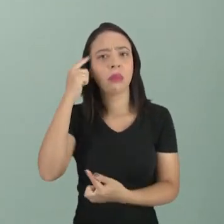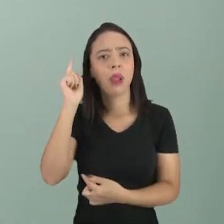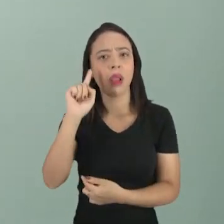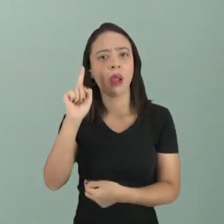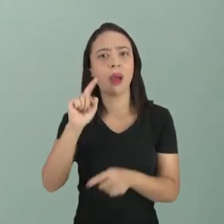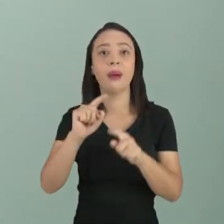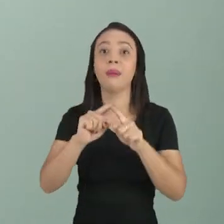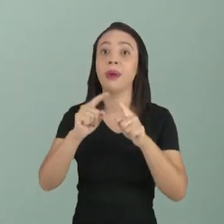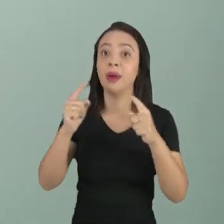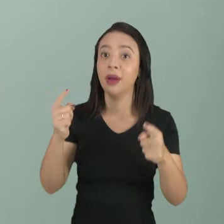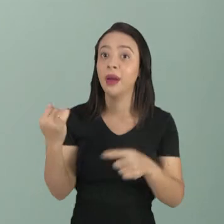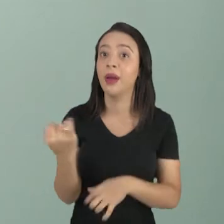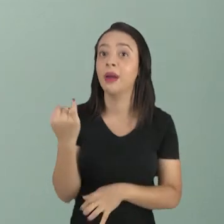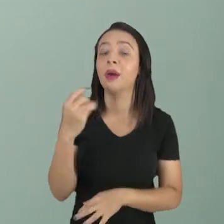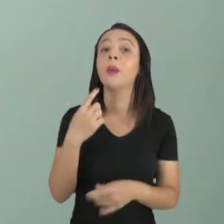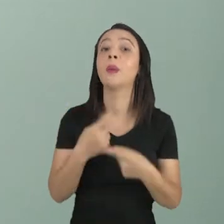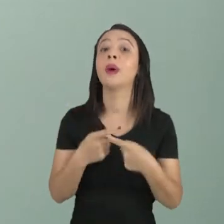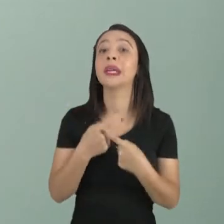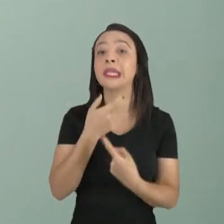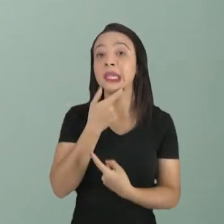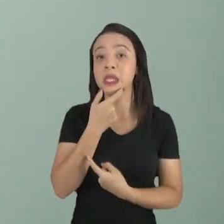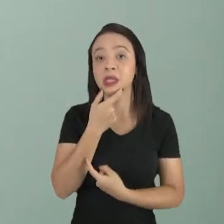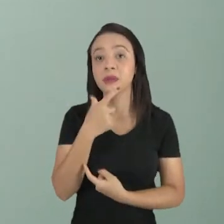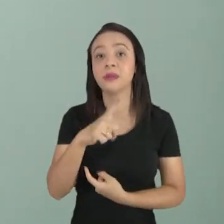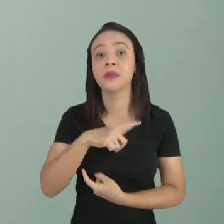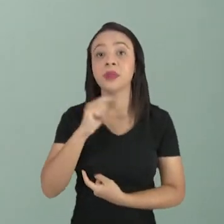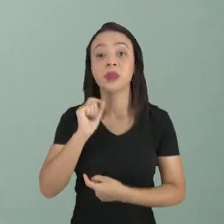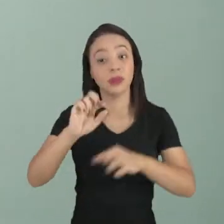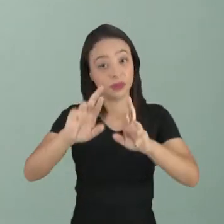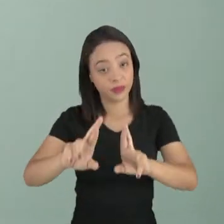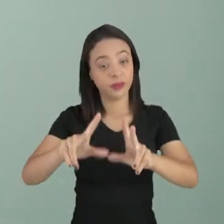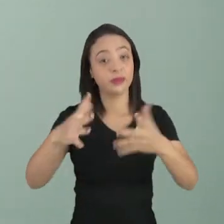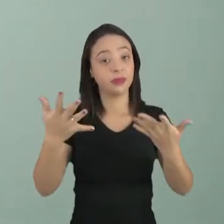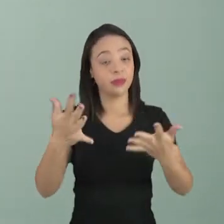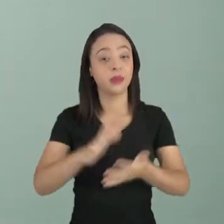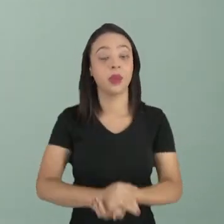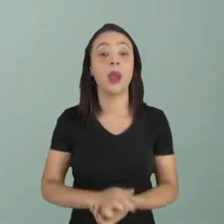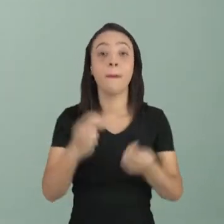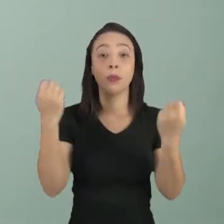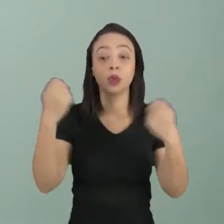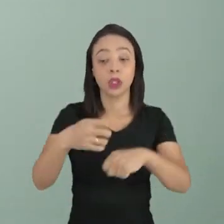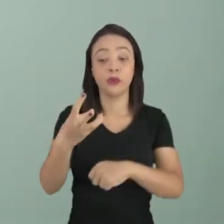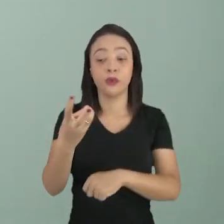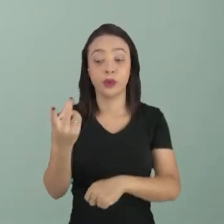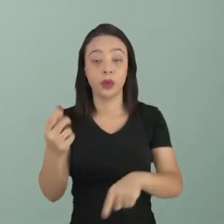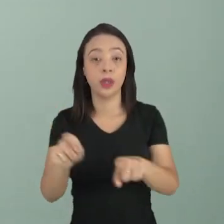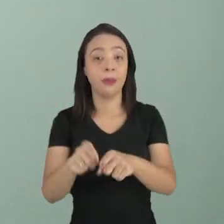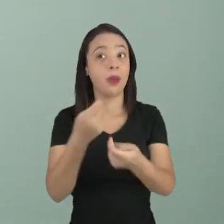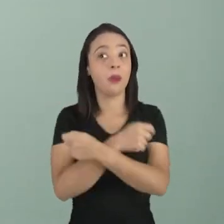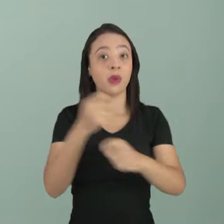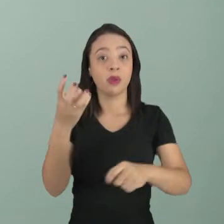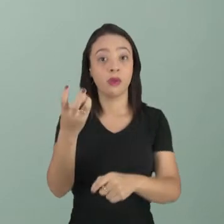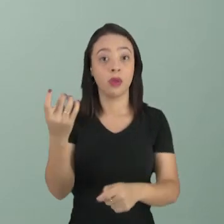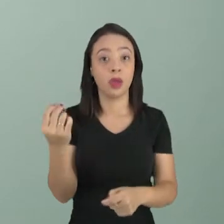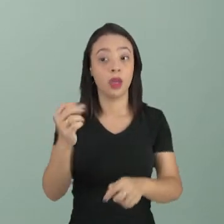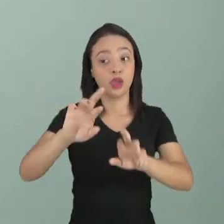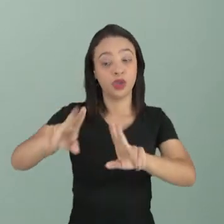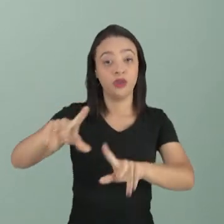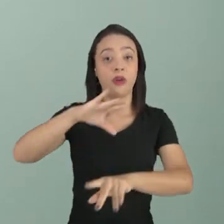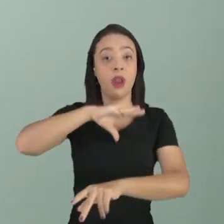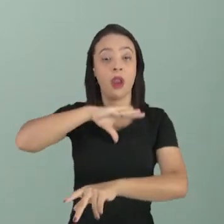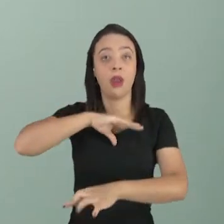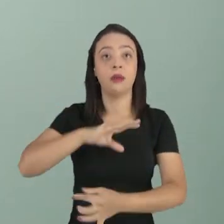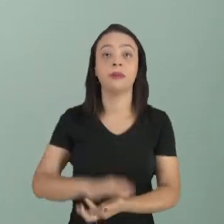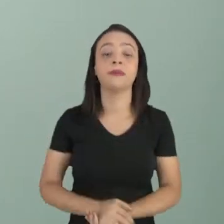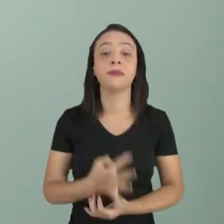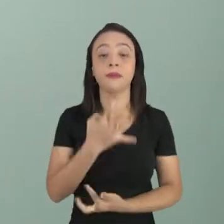mas é interessante porque em inglês tem um pouco de diferença entre coisas contáveis e incontáveis do português. E a gente vai ver algumas